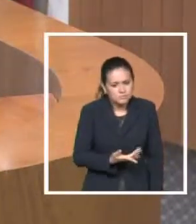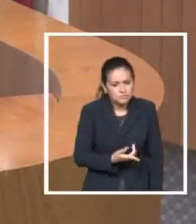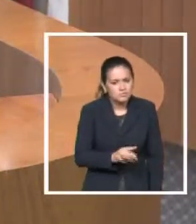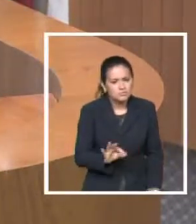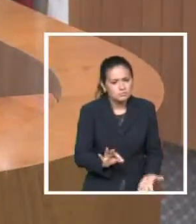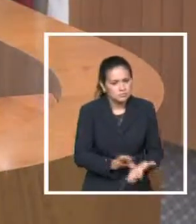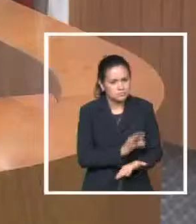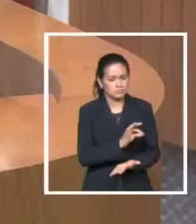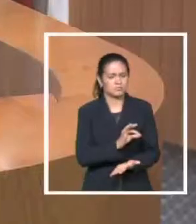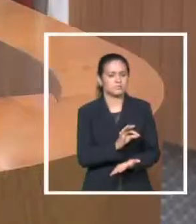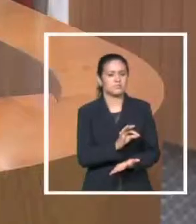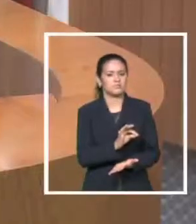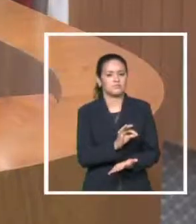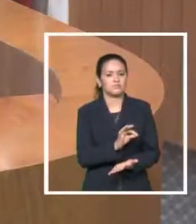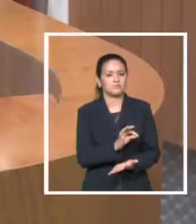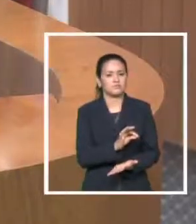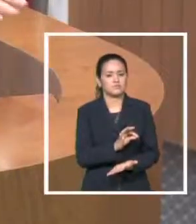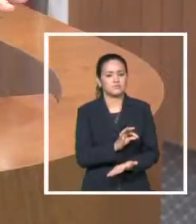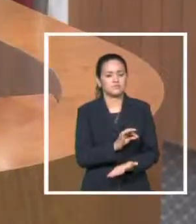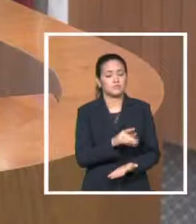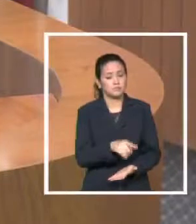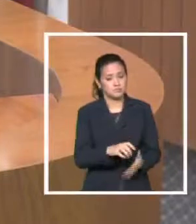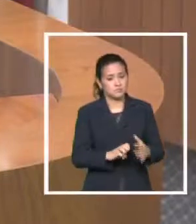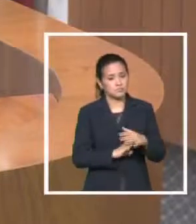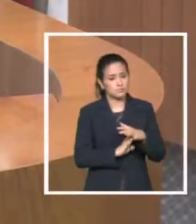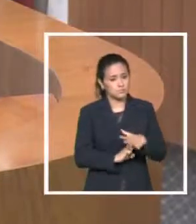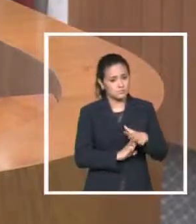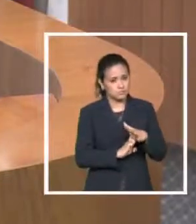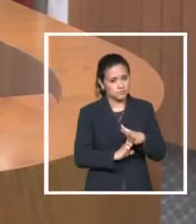contratou com esta empresa.